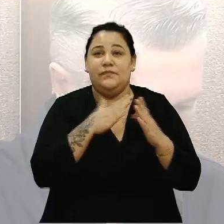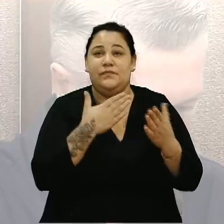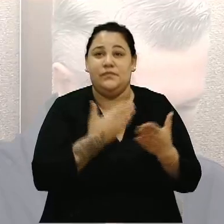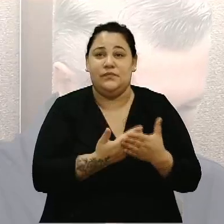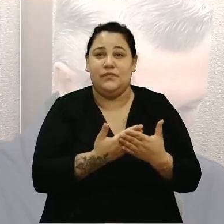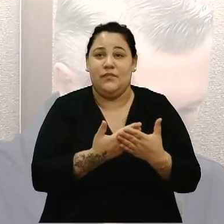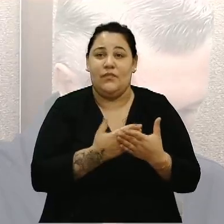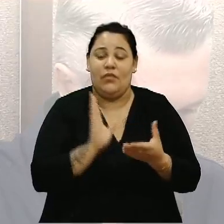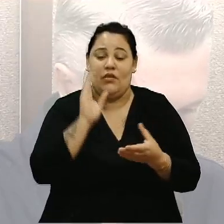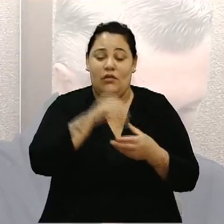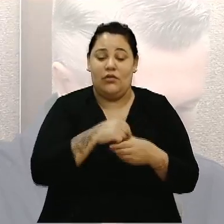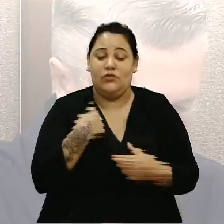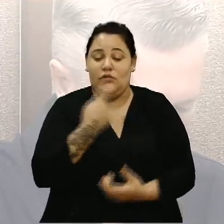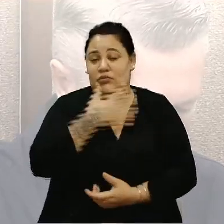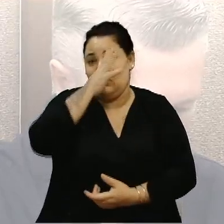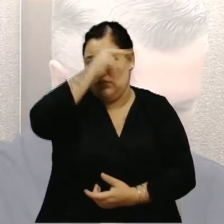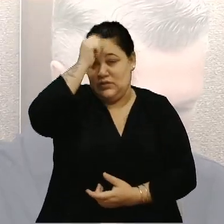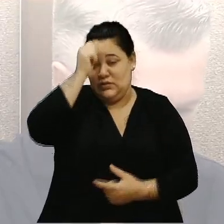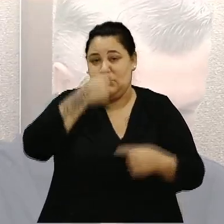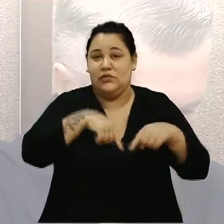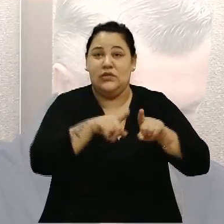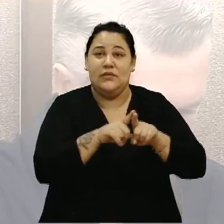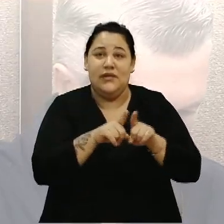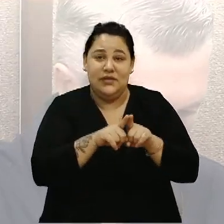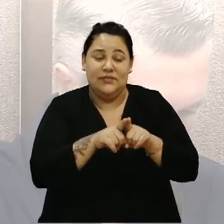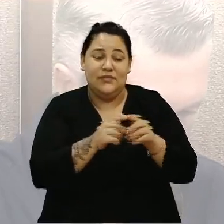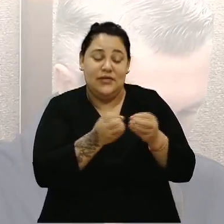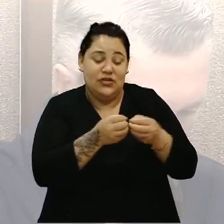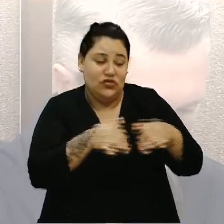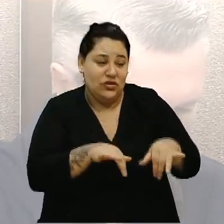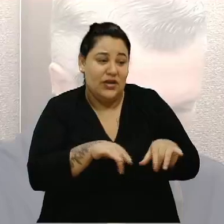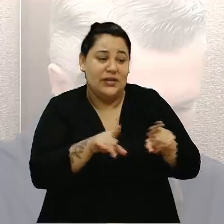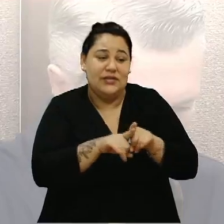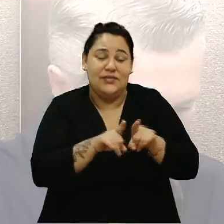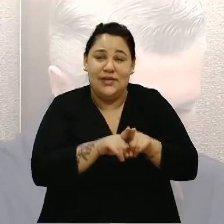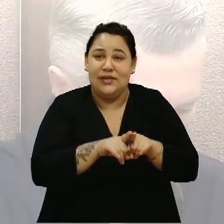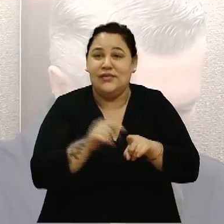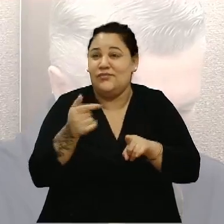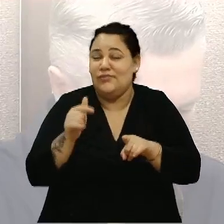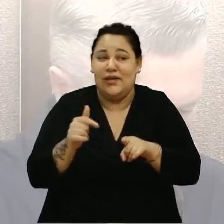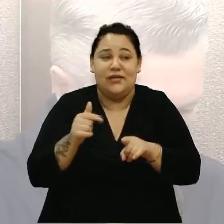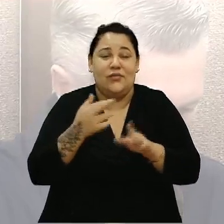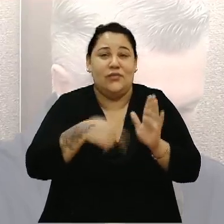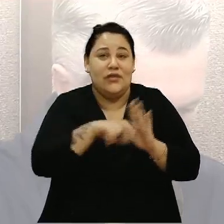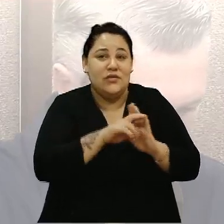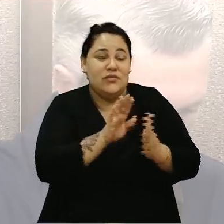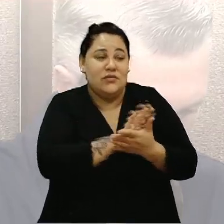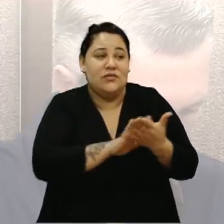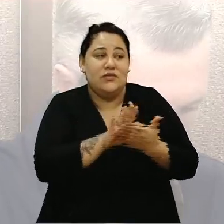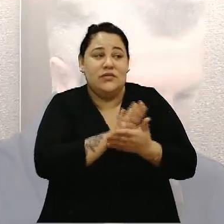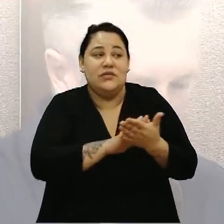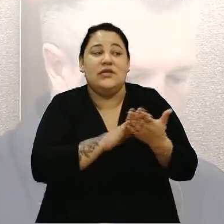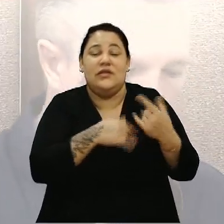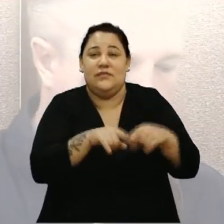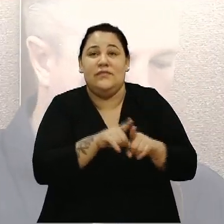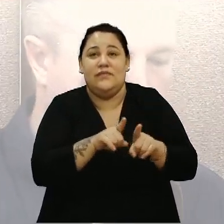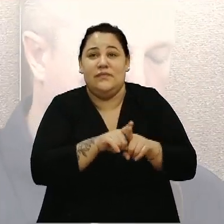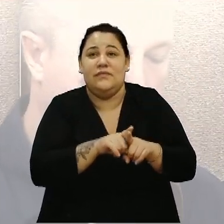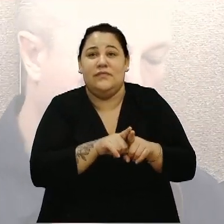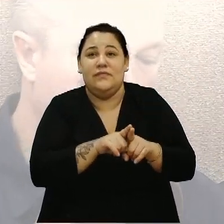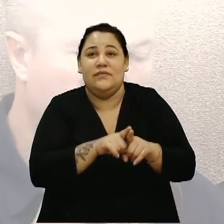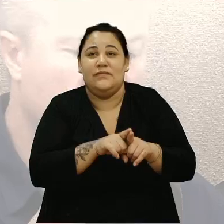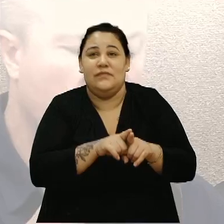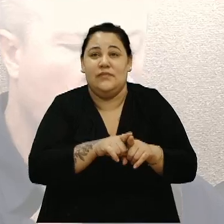município degradadas, depredadas, sem recuperação, o telhado caindo, a